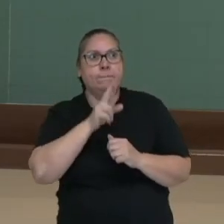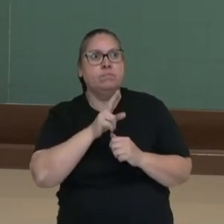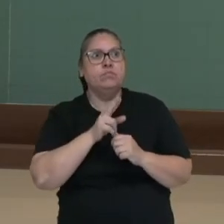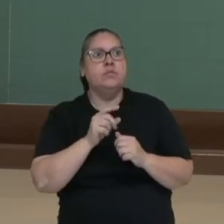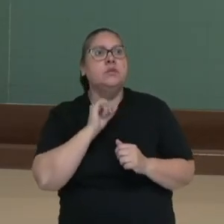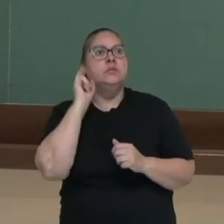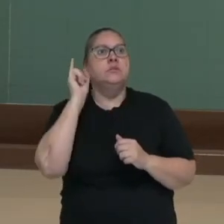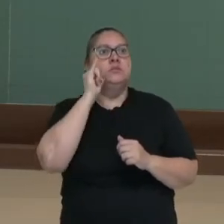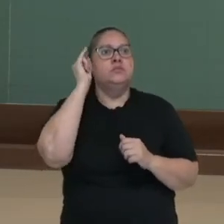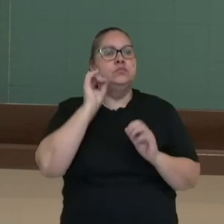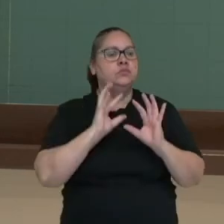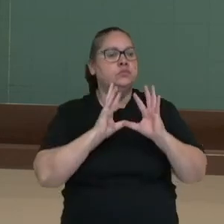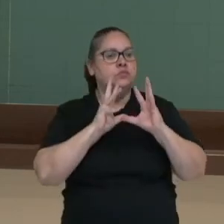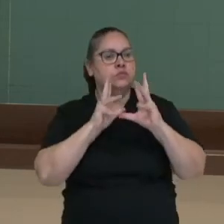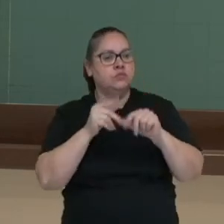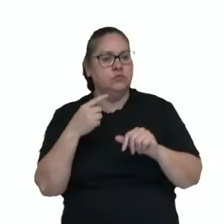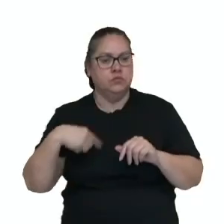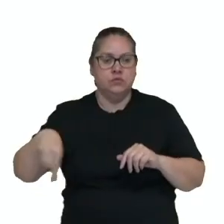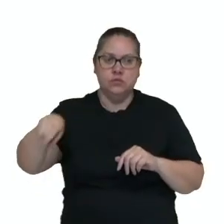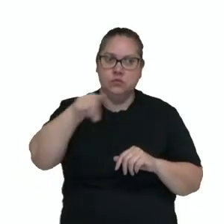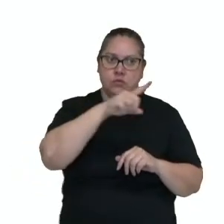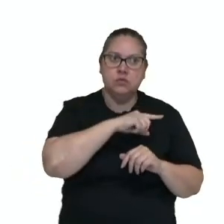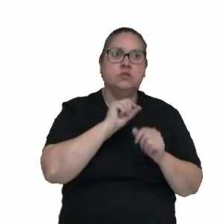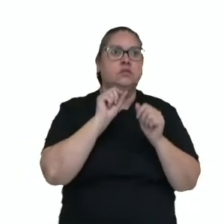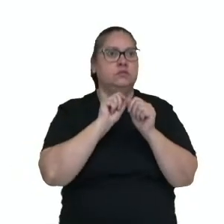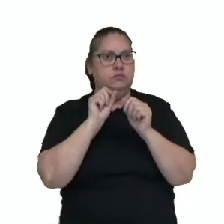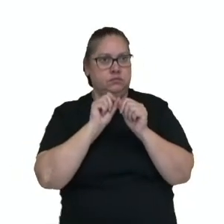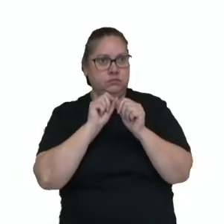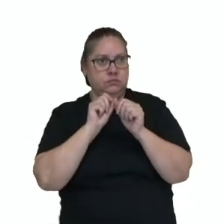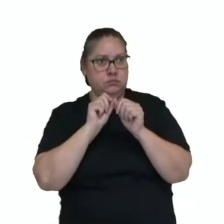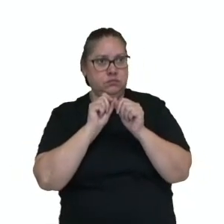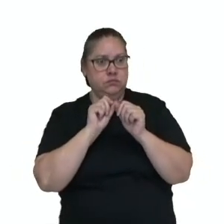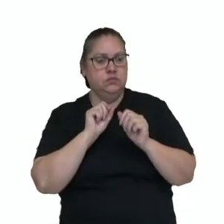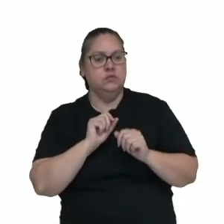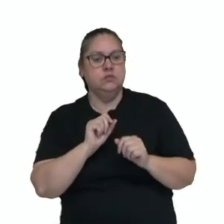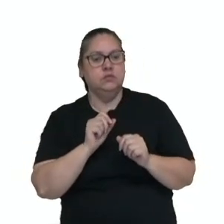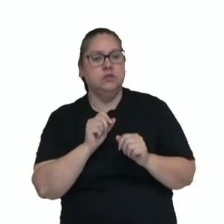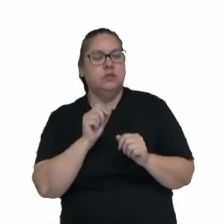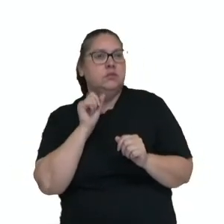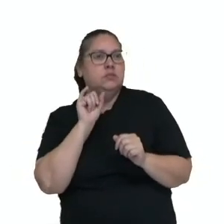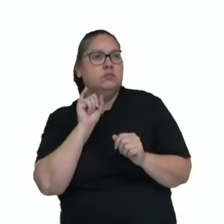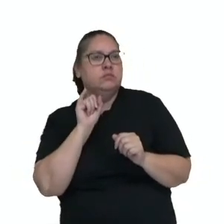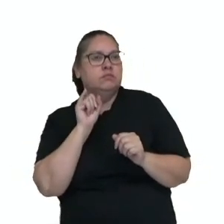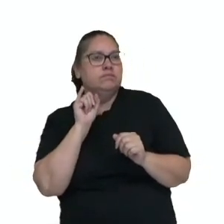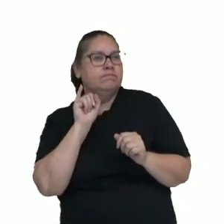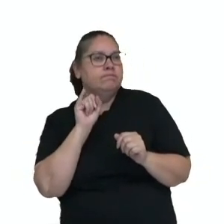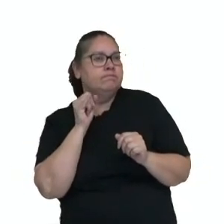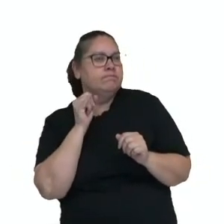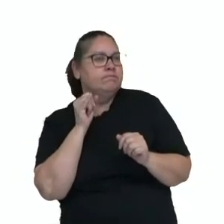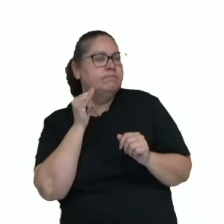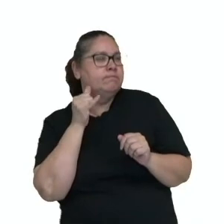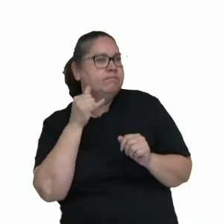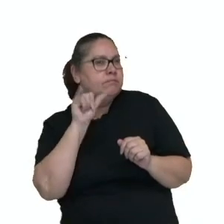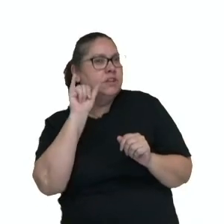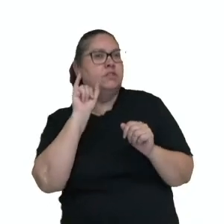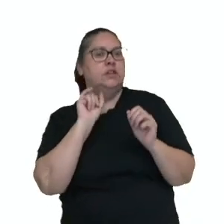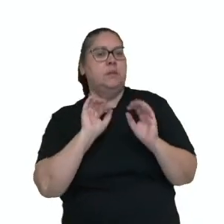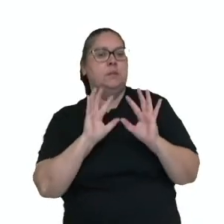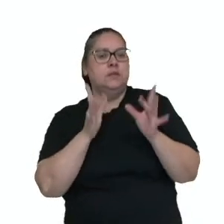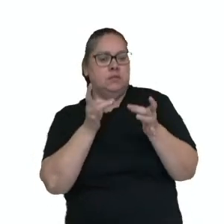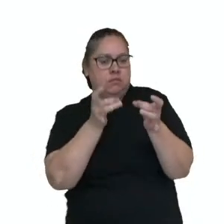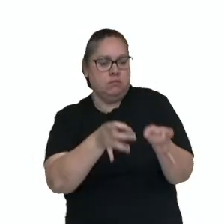É importante que todos façamos a nossa parte no intuito de evitar que mais corpos hídricos